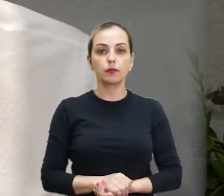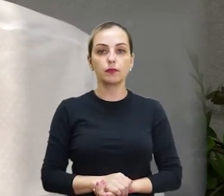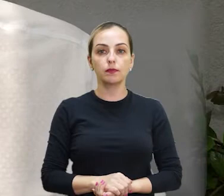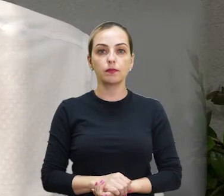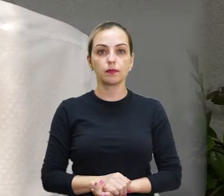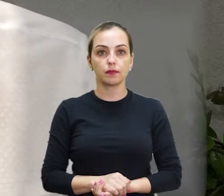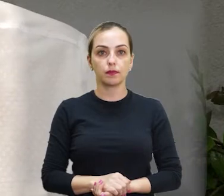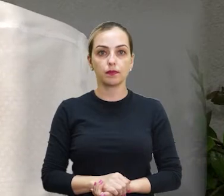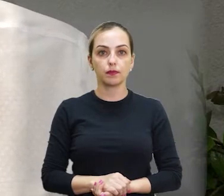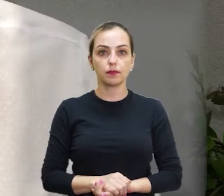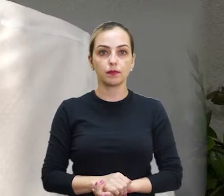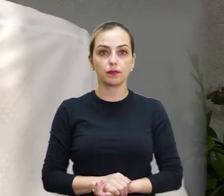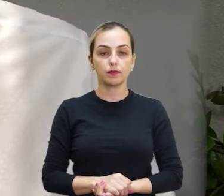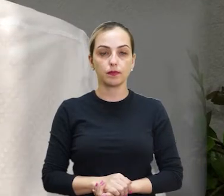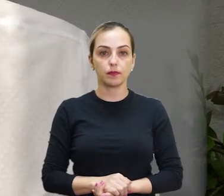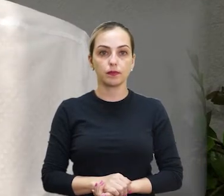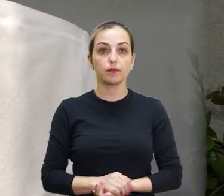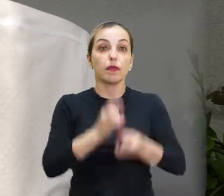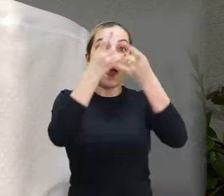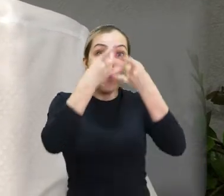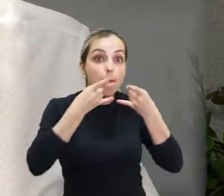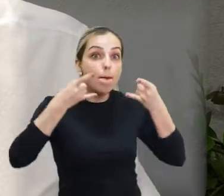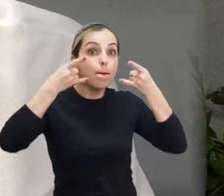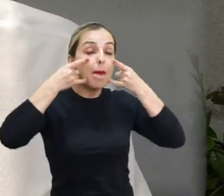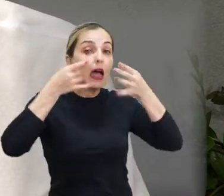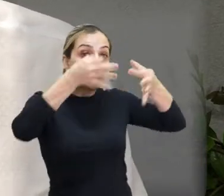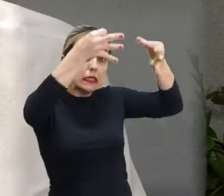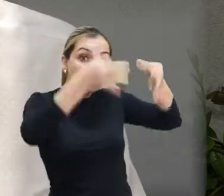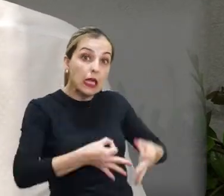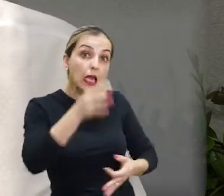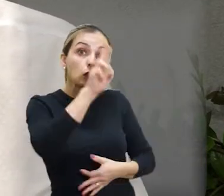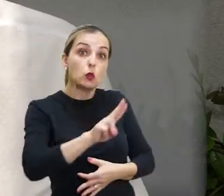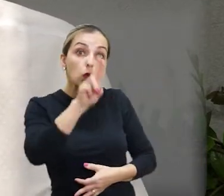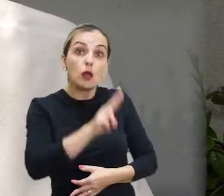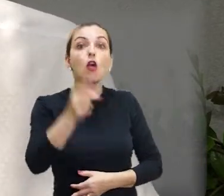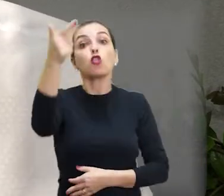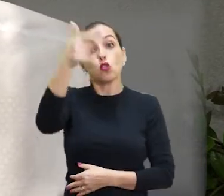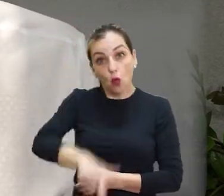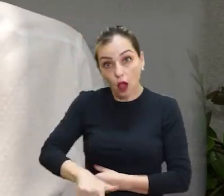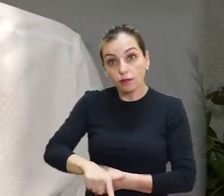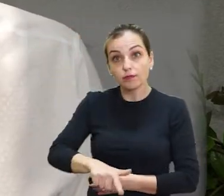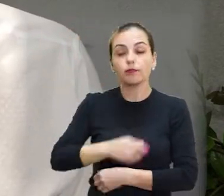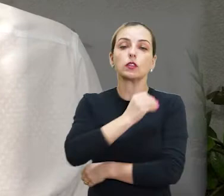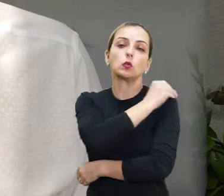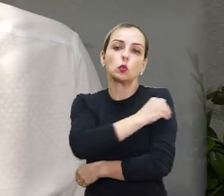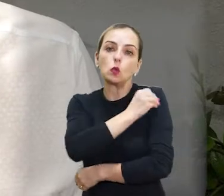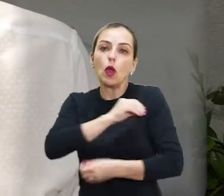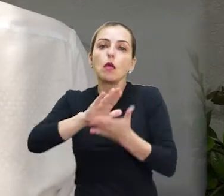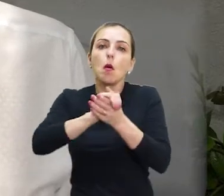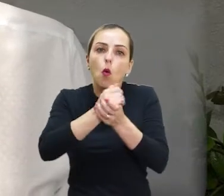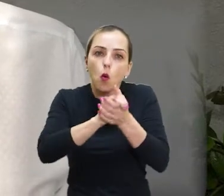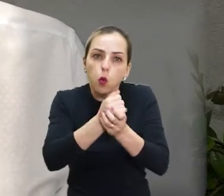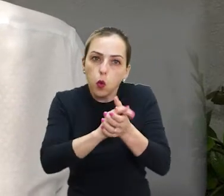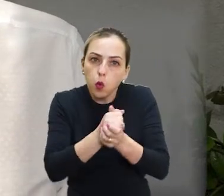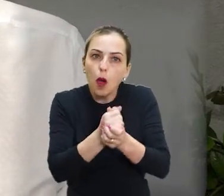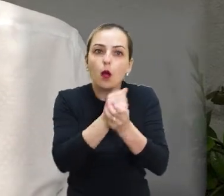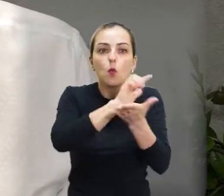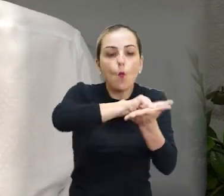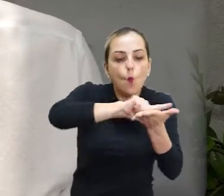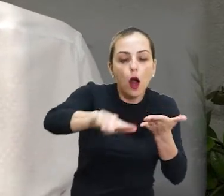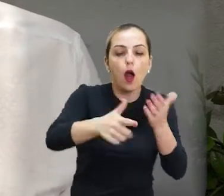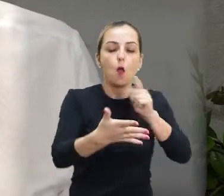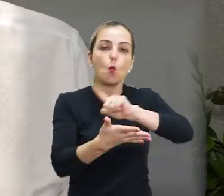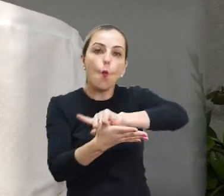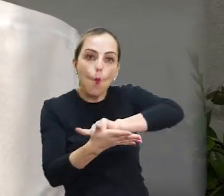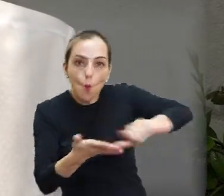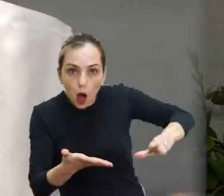tomar a dose de reforço. E claro, continuar usando máscara, usando corretamente a máscara, usando